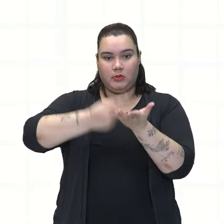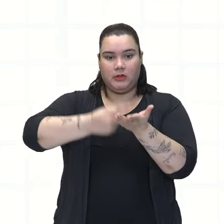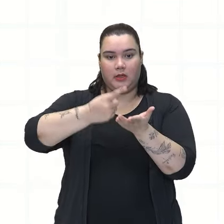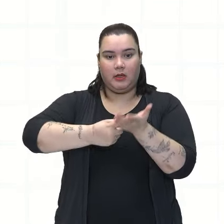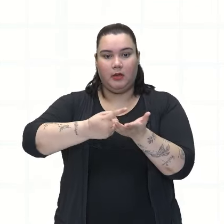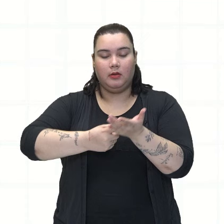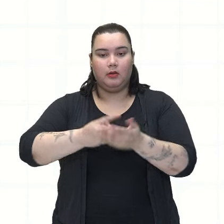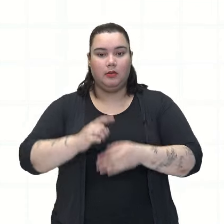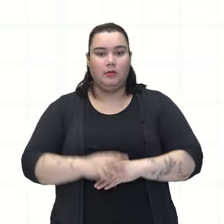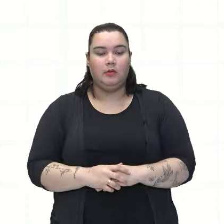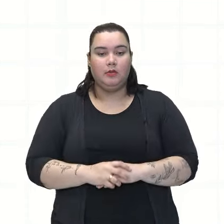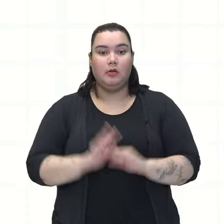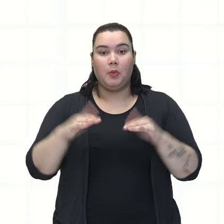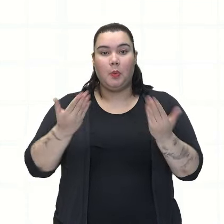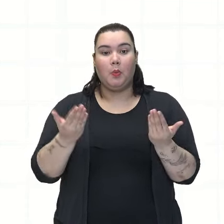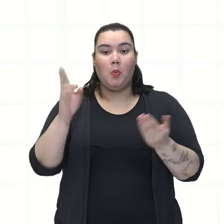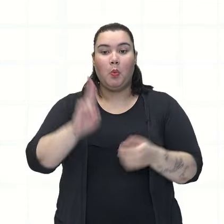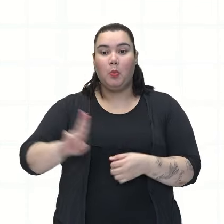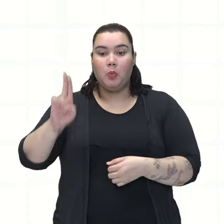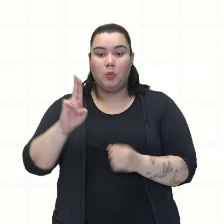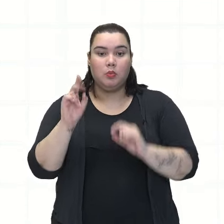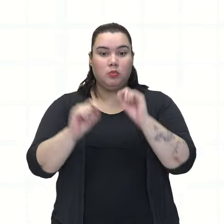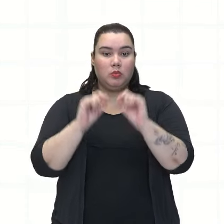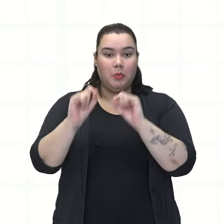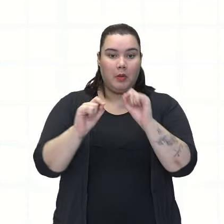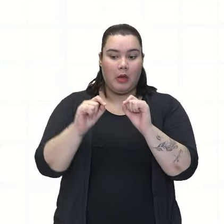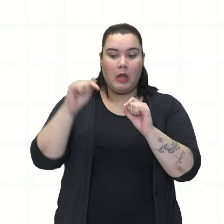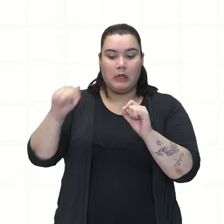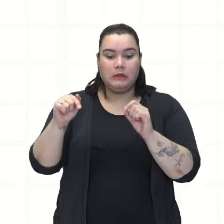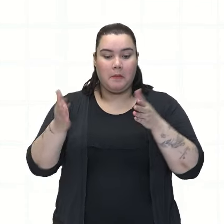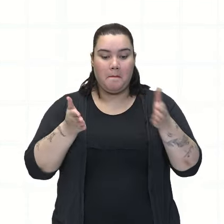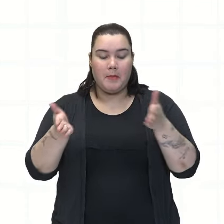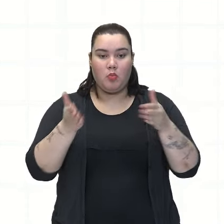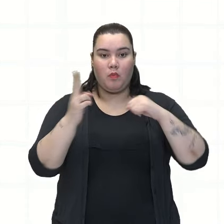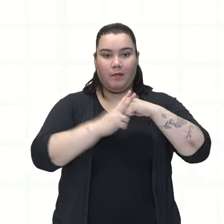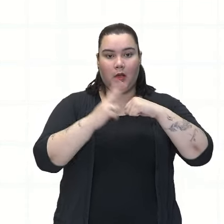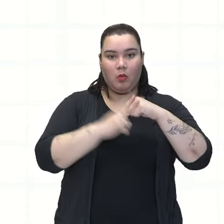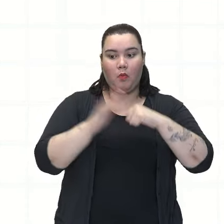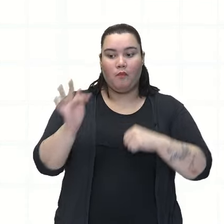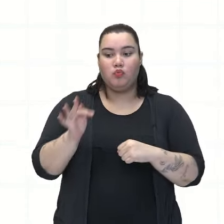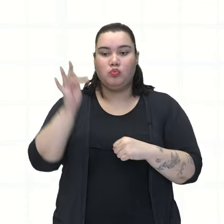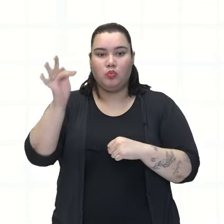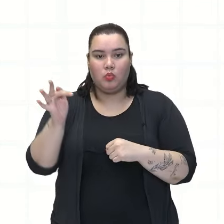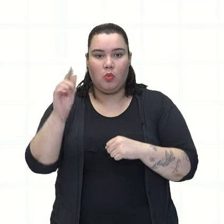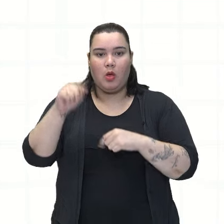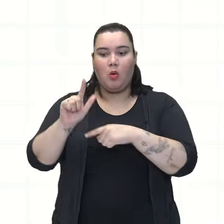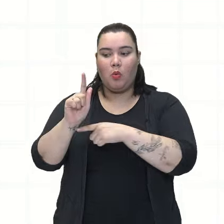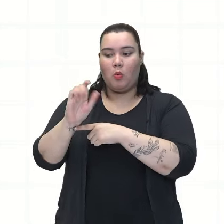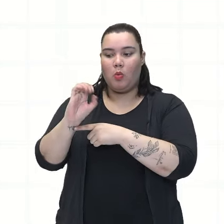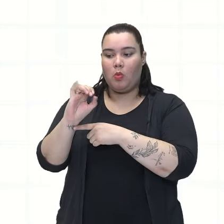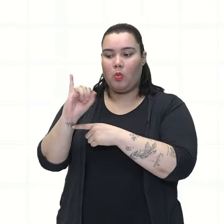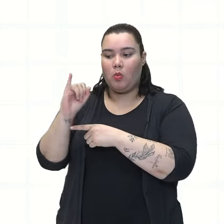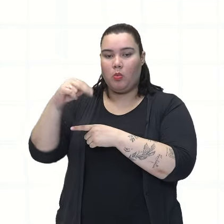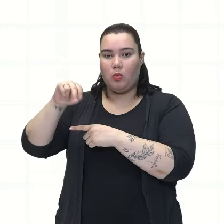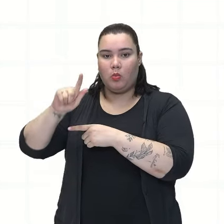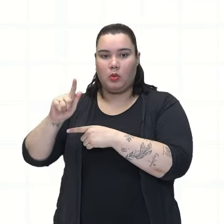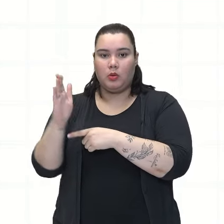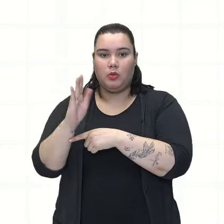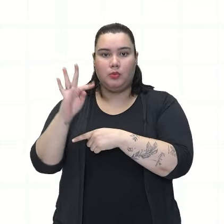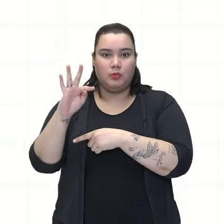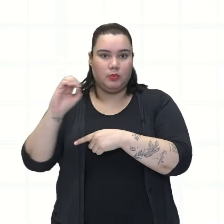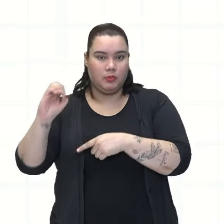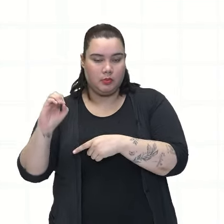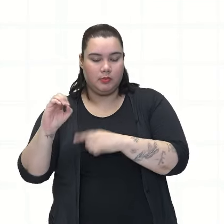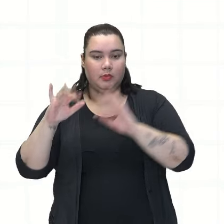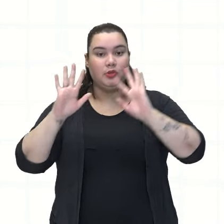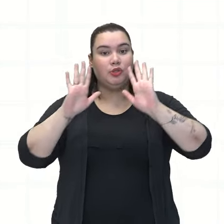marcados. Então, eu utilizo o futuro com going to. Então, nesse exemplo, a gente pode observar que foi algo já